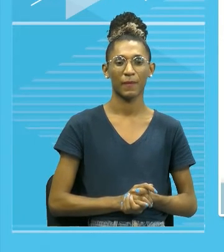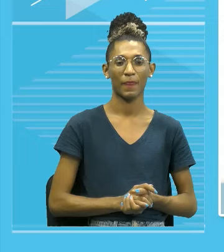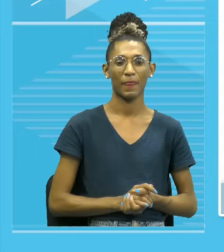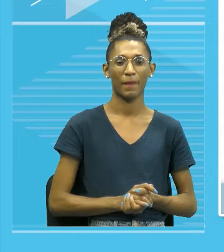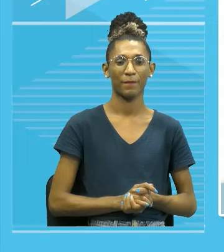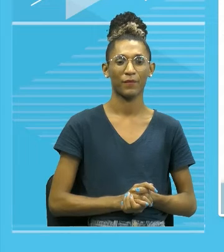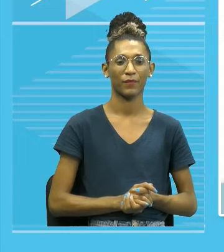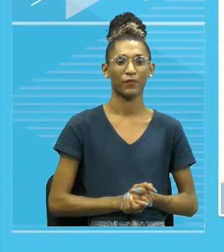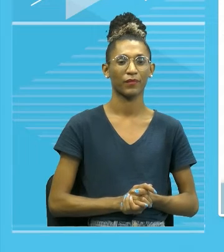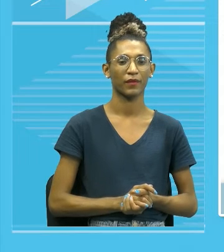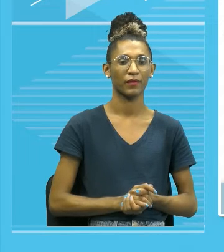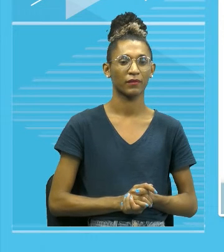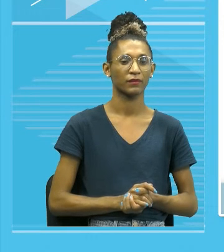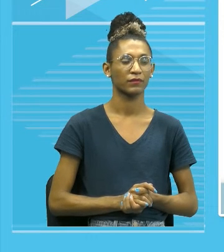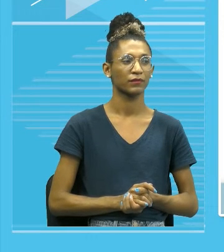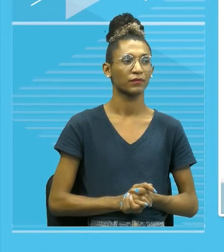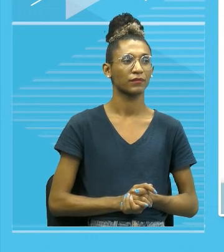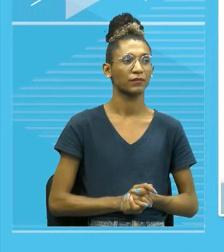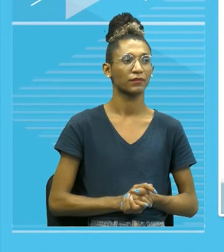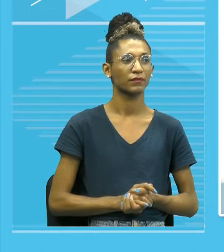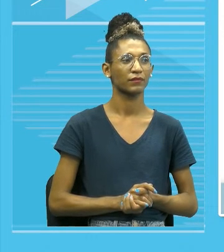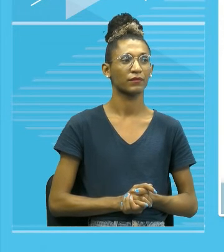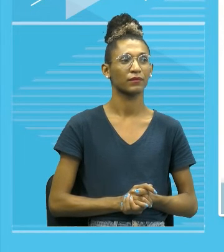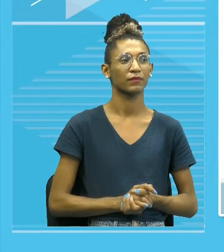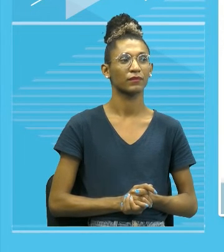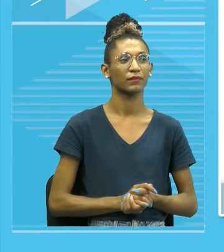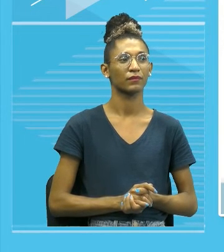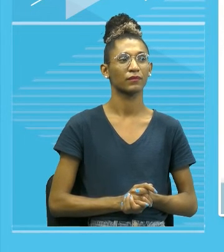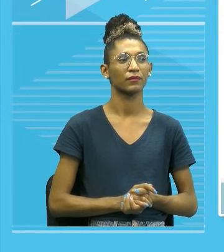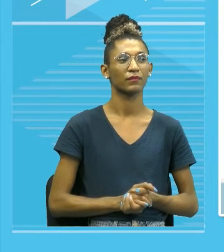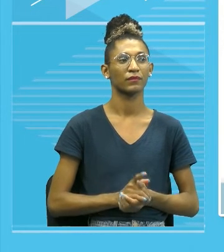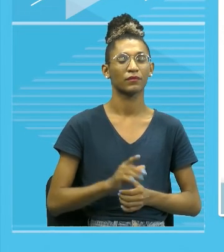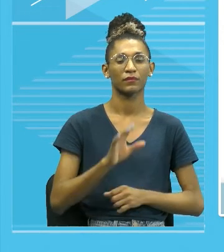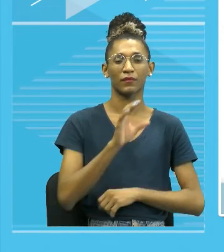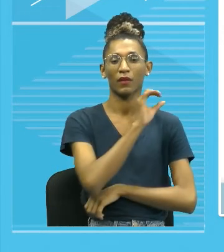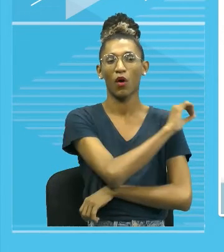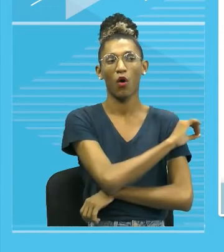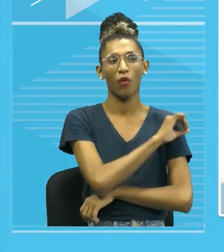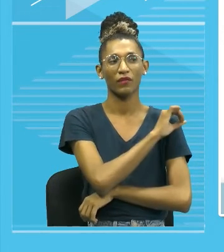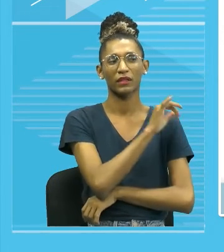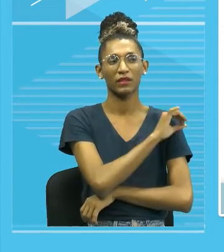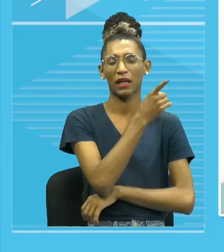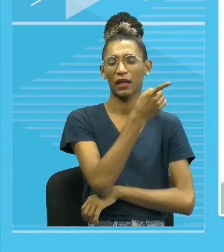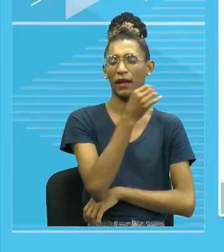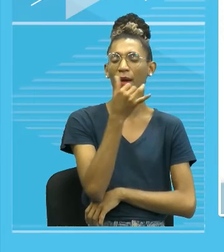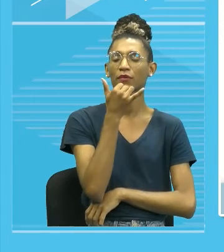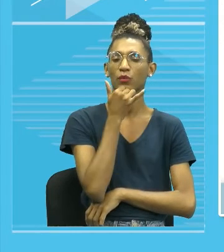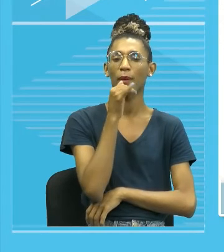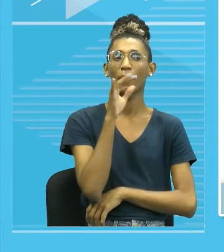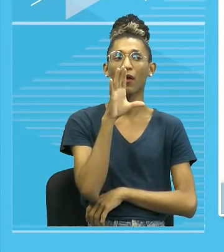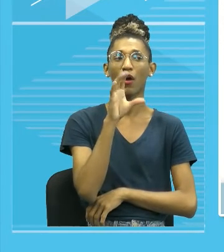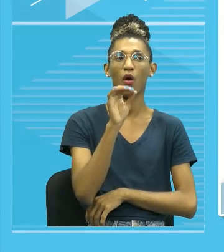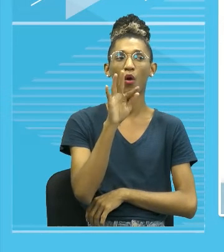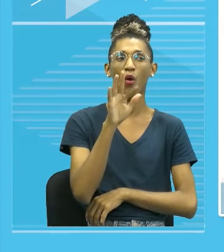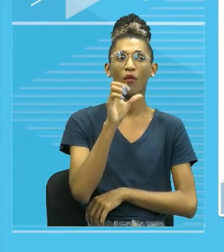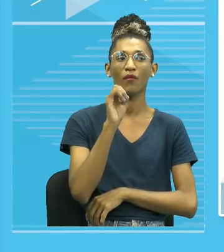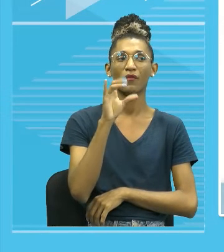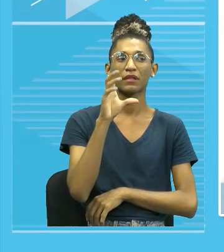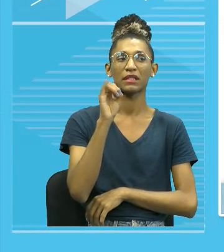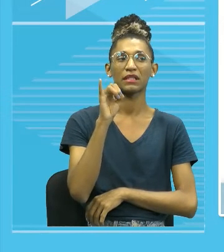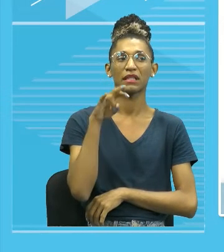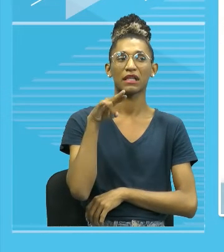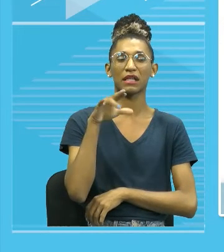Na oficina dele diretor oficina é uma falsa cognata quer dizer escritório veja